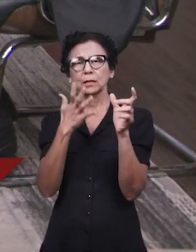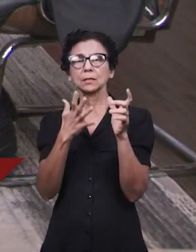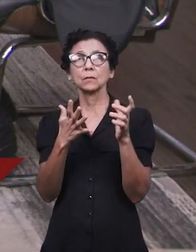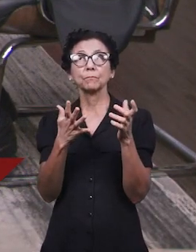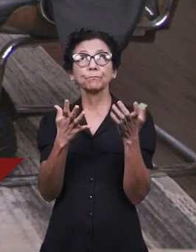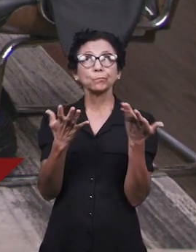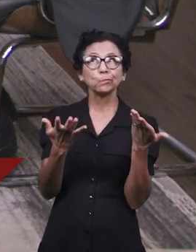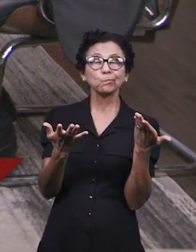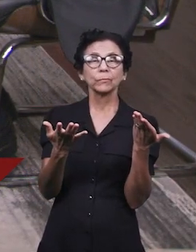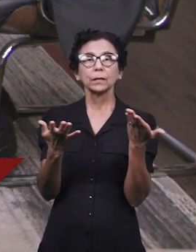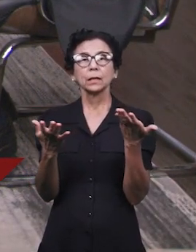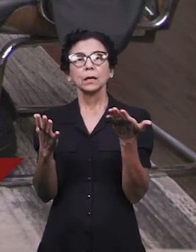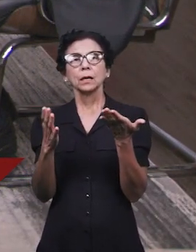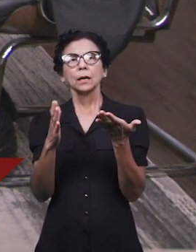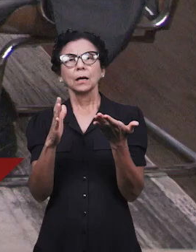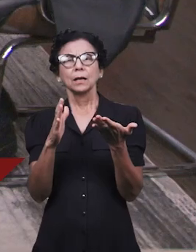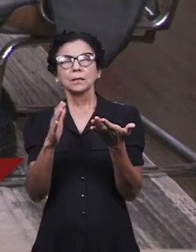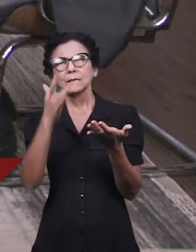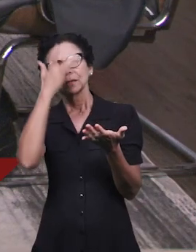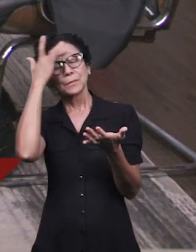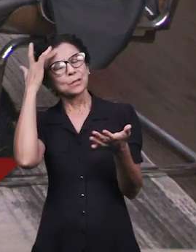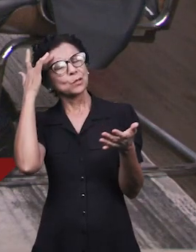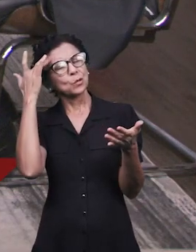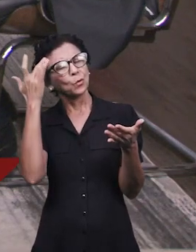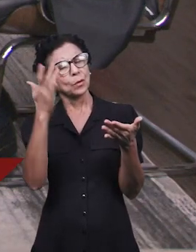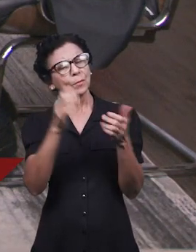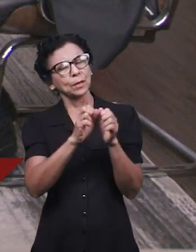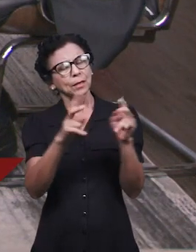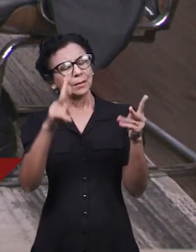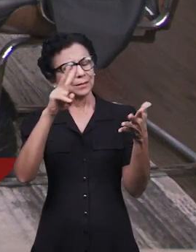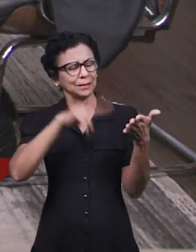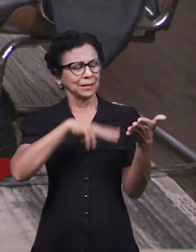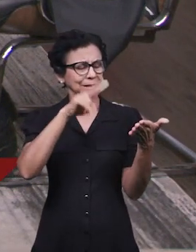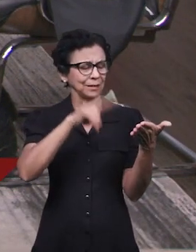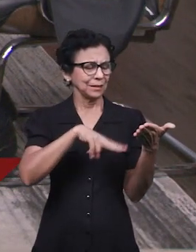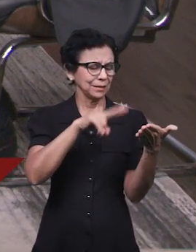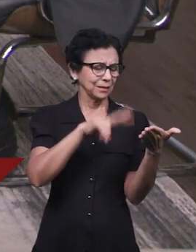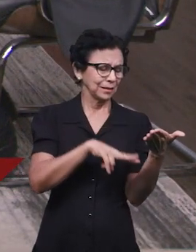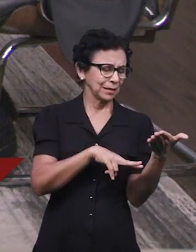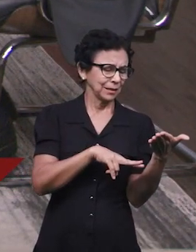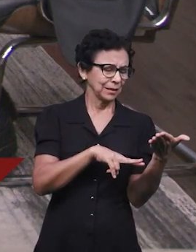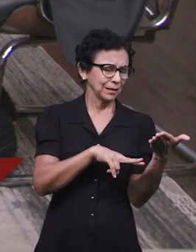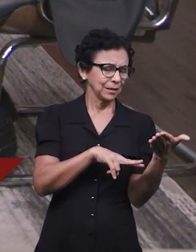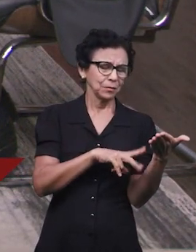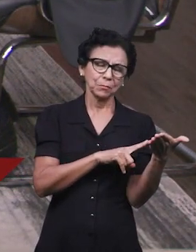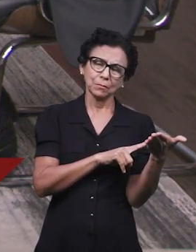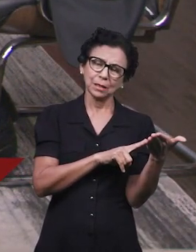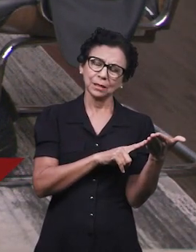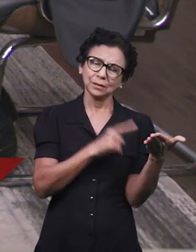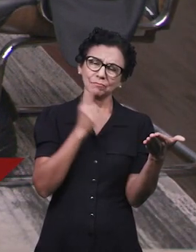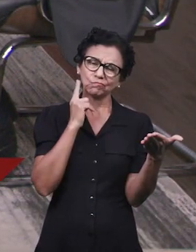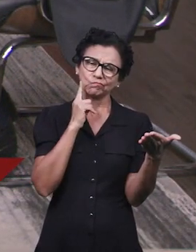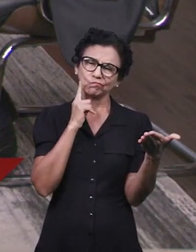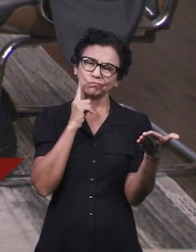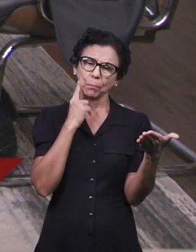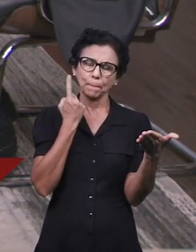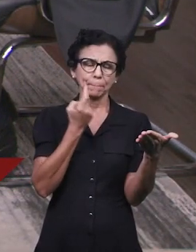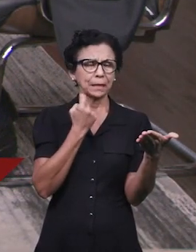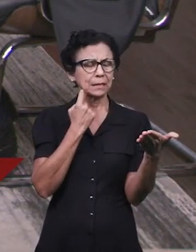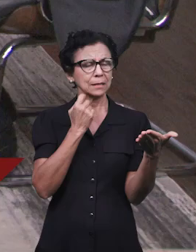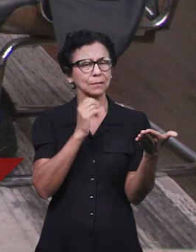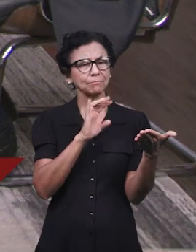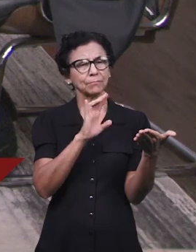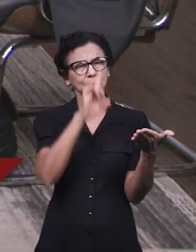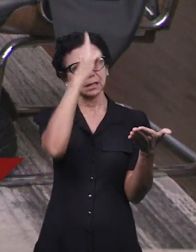que pega o livro na Bíblia e lê, e ele escreve um livro sobre o Apocalipse. Então ele dá o ponto de vista dele. Eu acho